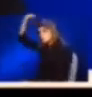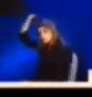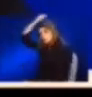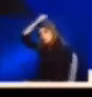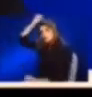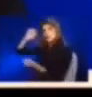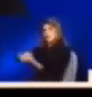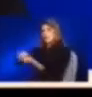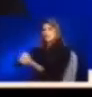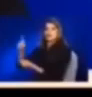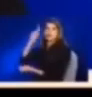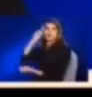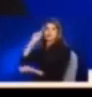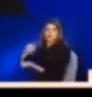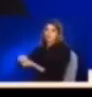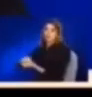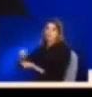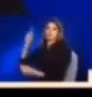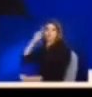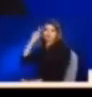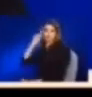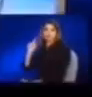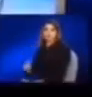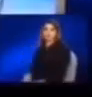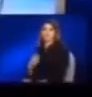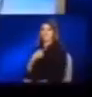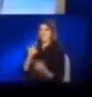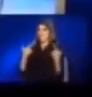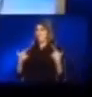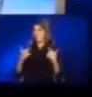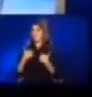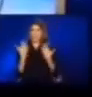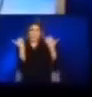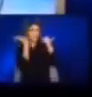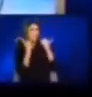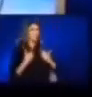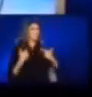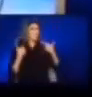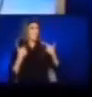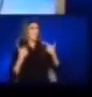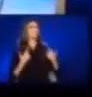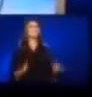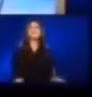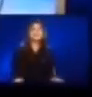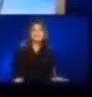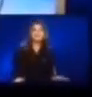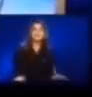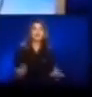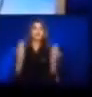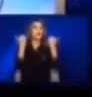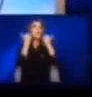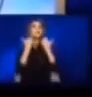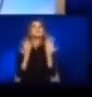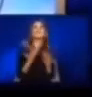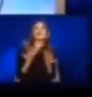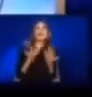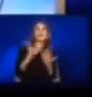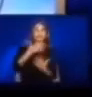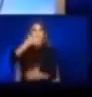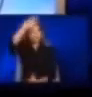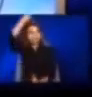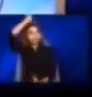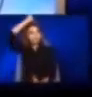cabelo lavável e esterilizável. Eu tenho cabelo curto, né? Porque tem homem que tem cabelo comprido. Como é que se faz, então? Porque o